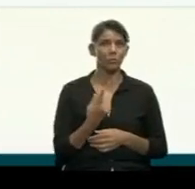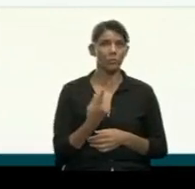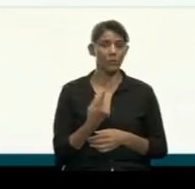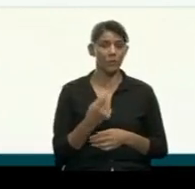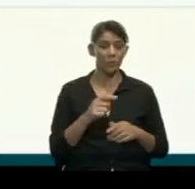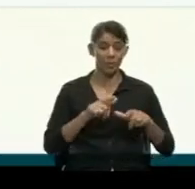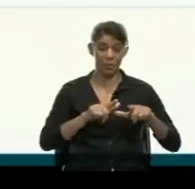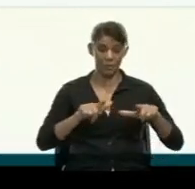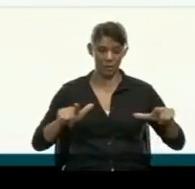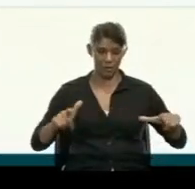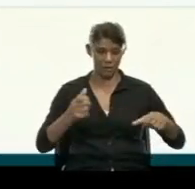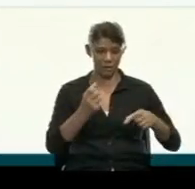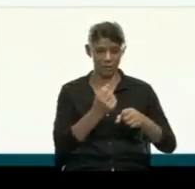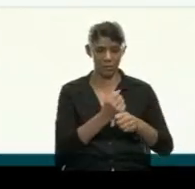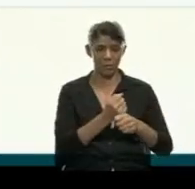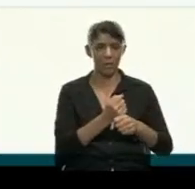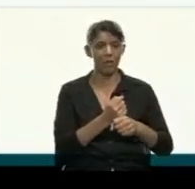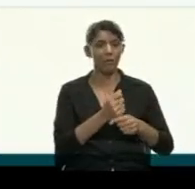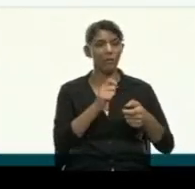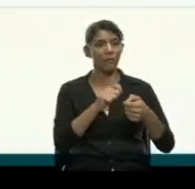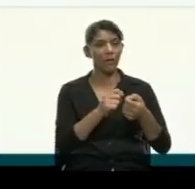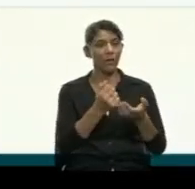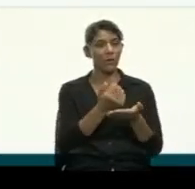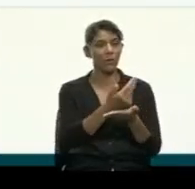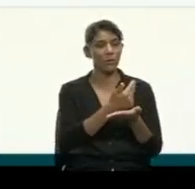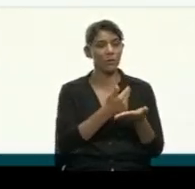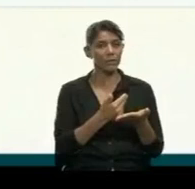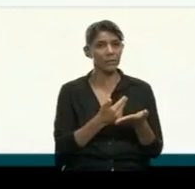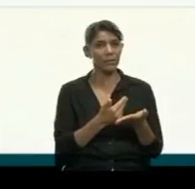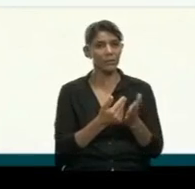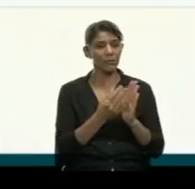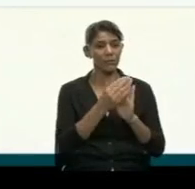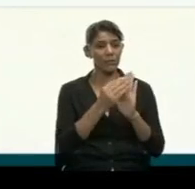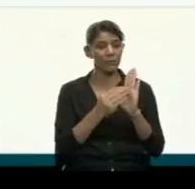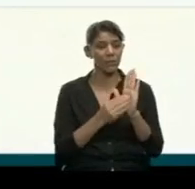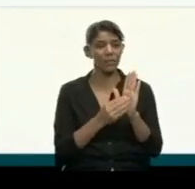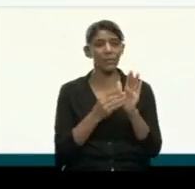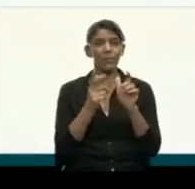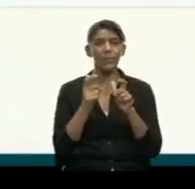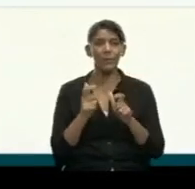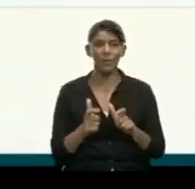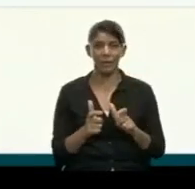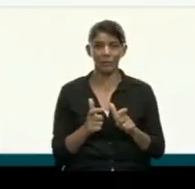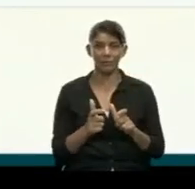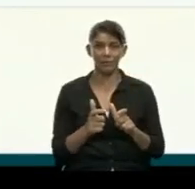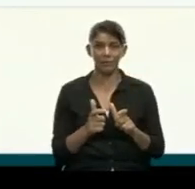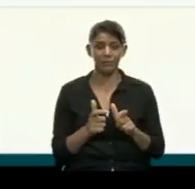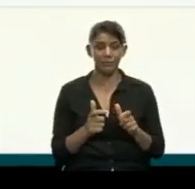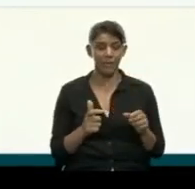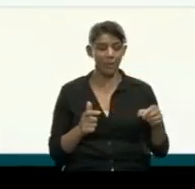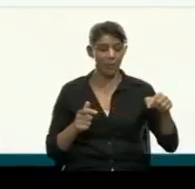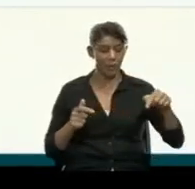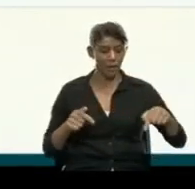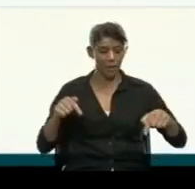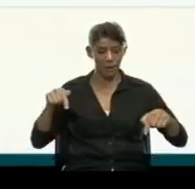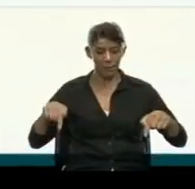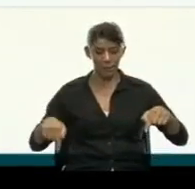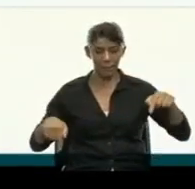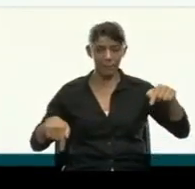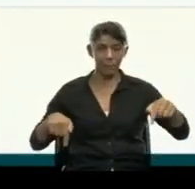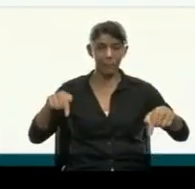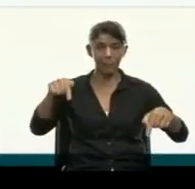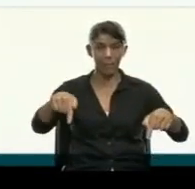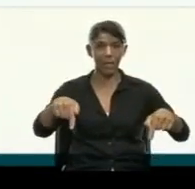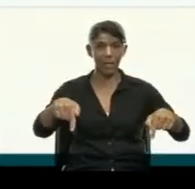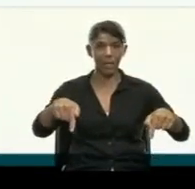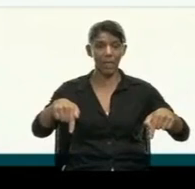baixa número 1, finalize a maquete com as marcações da alvenaria e dos locais para perfuração das estacas de fundação. Elas